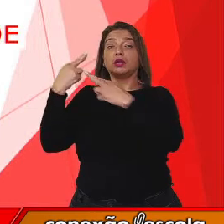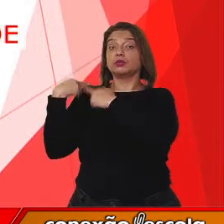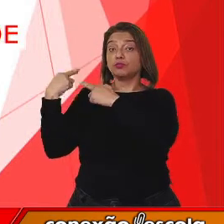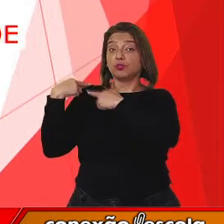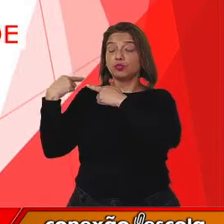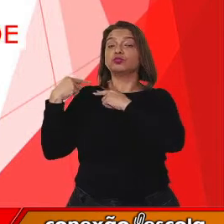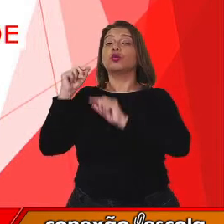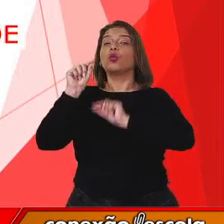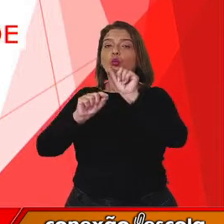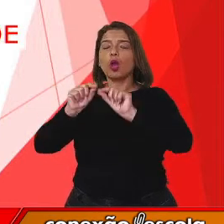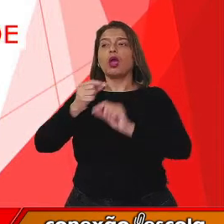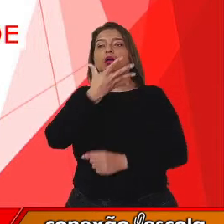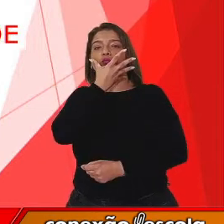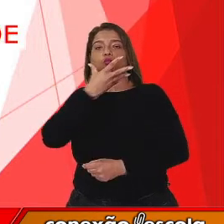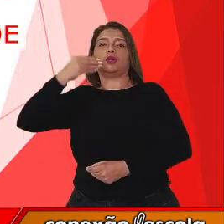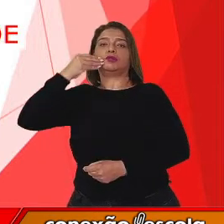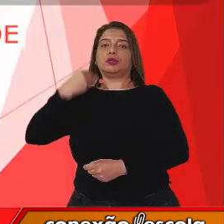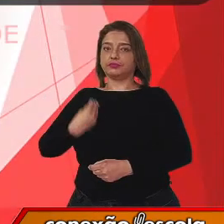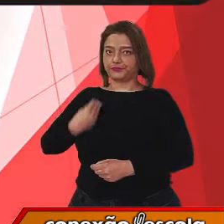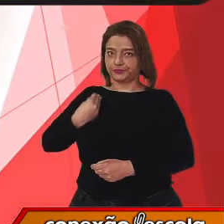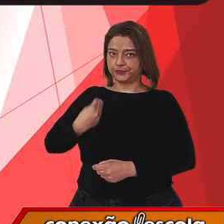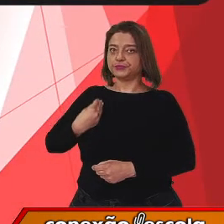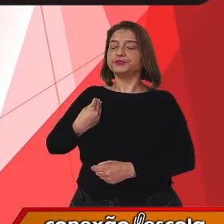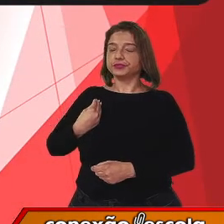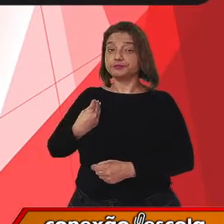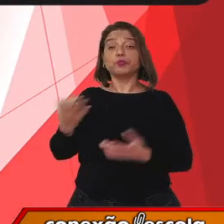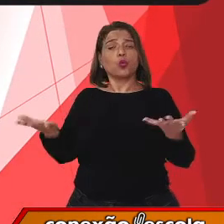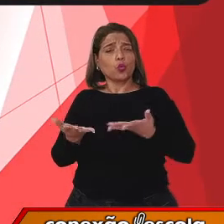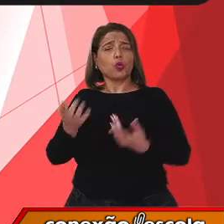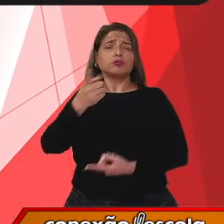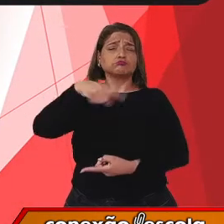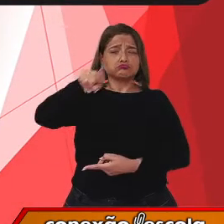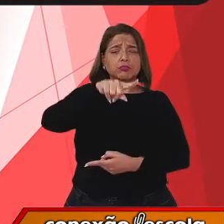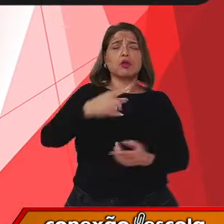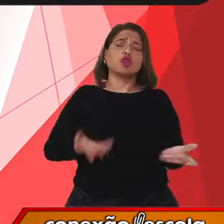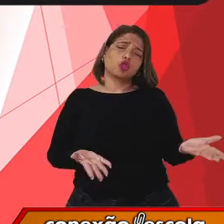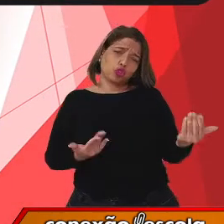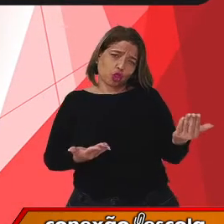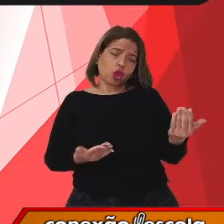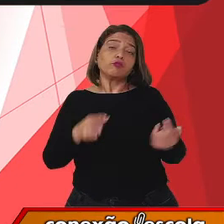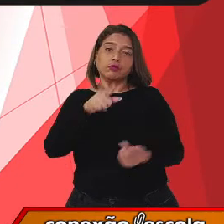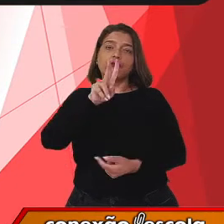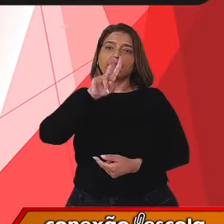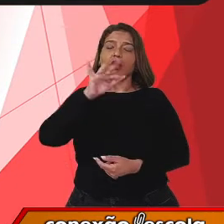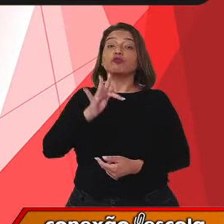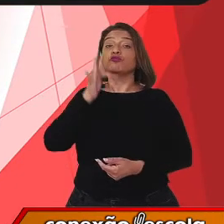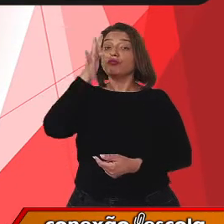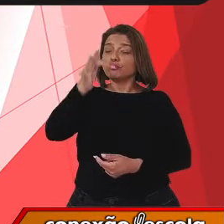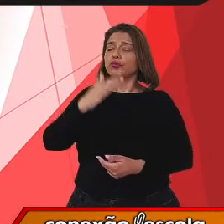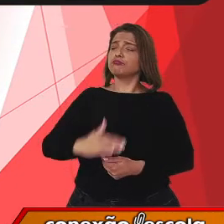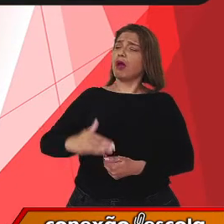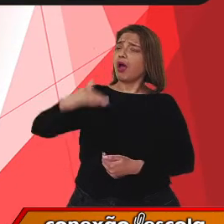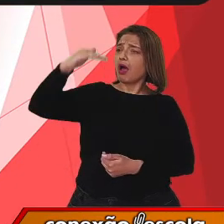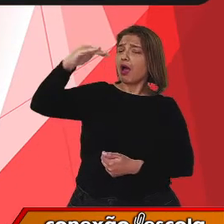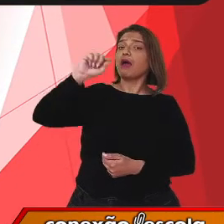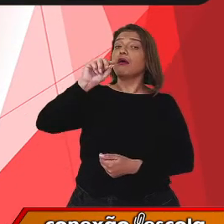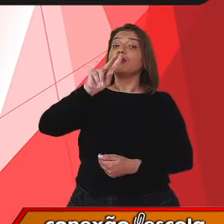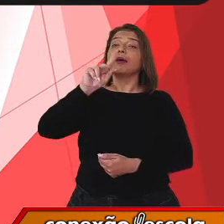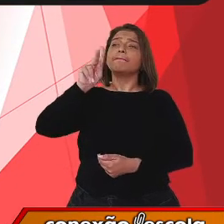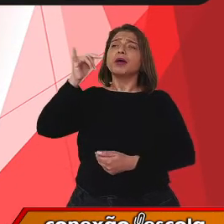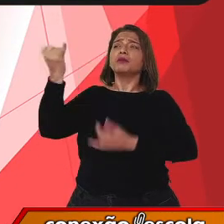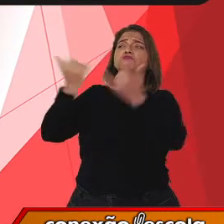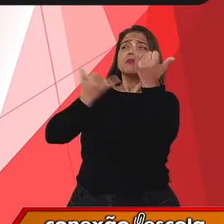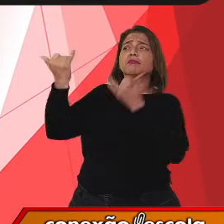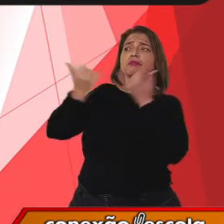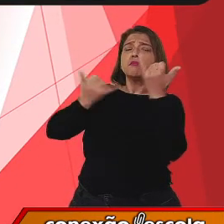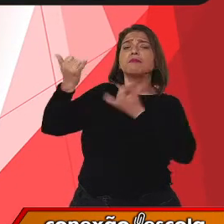né? Pelo bem-estar. Hoje vocês estão novinhos, mas eu tenho certeza que vocês estão sempre vendo os pais, né? Os pais